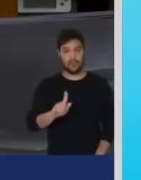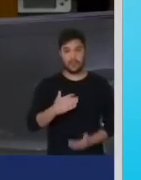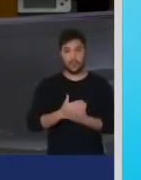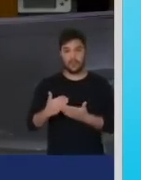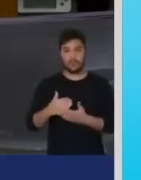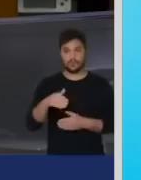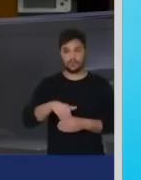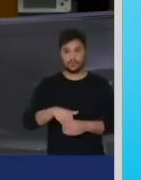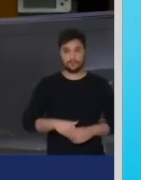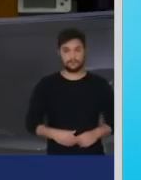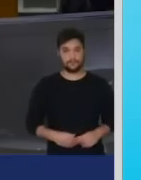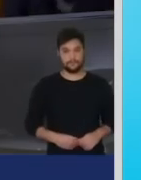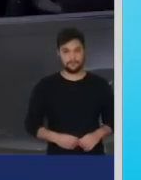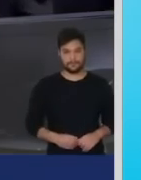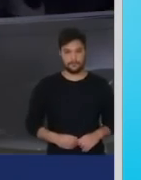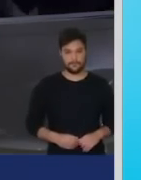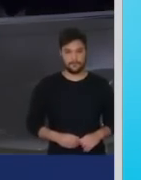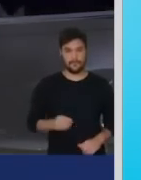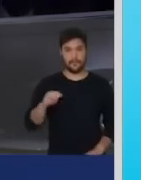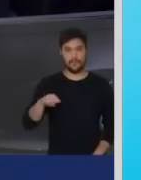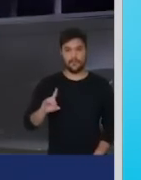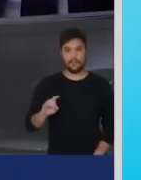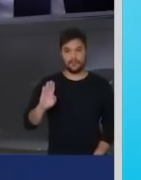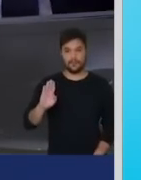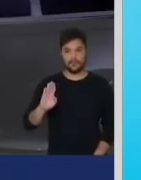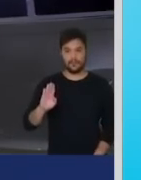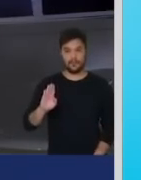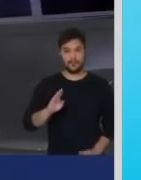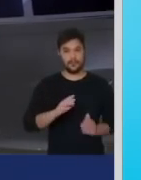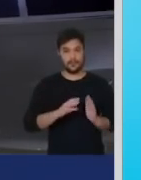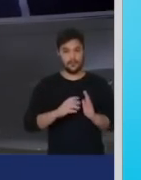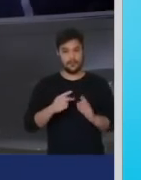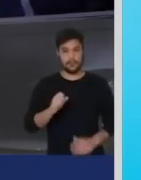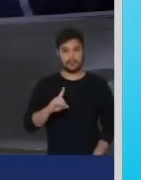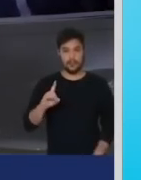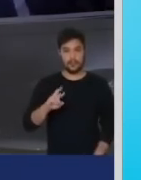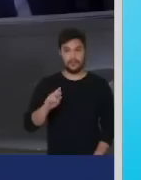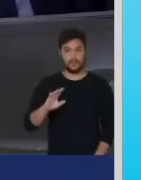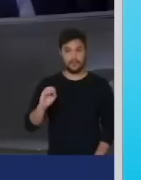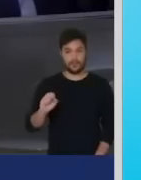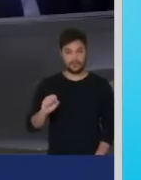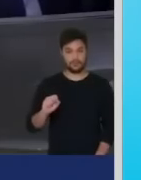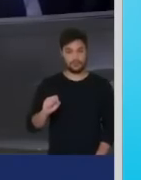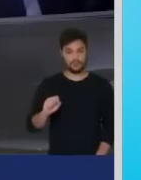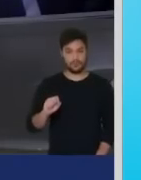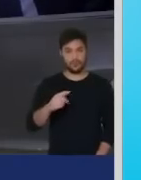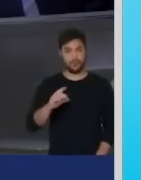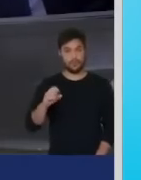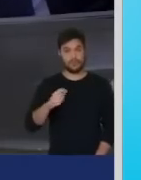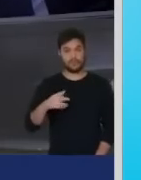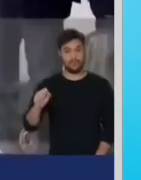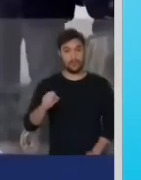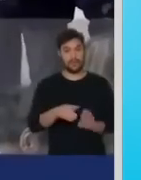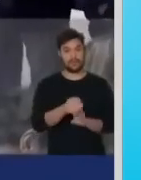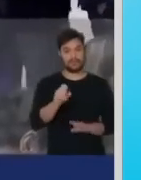com transferência dos Ministérios para inscrições prefeituras e outros órgãos indicados pelos